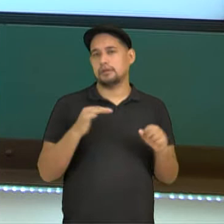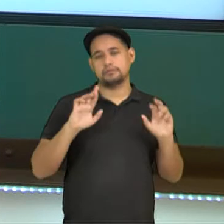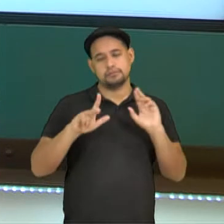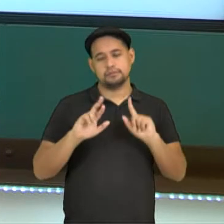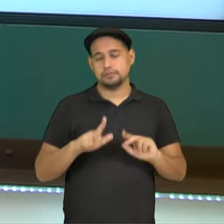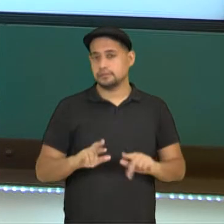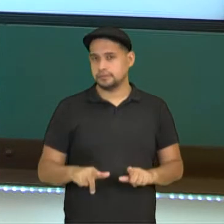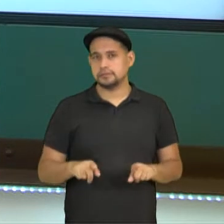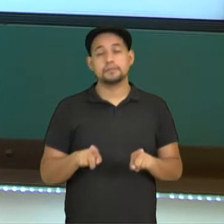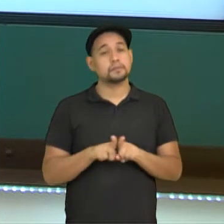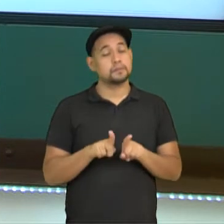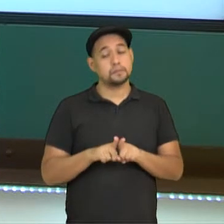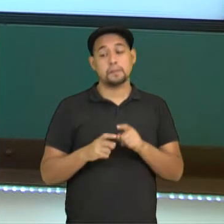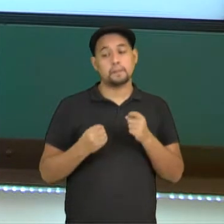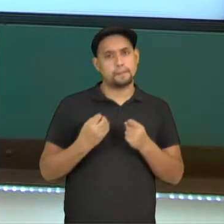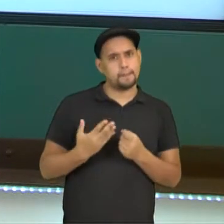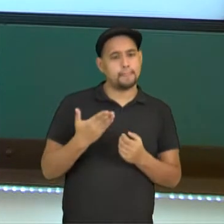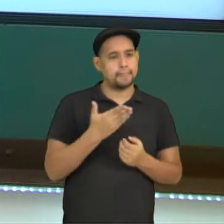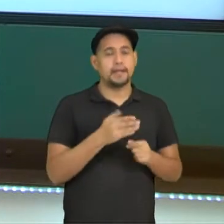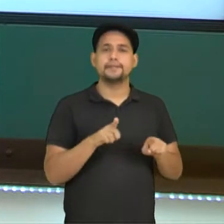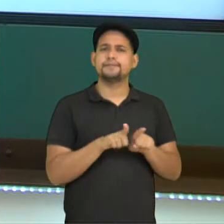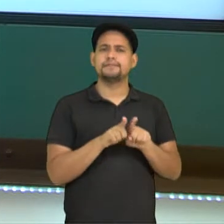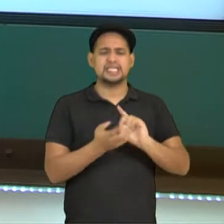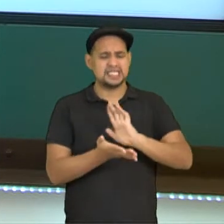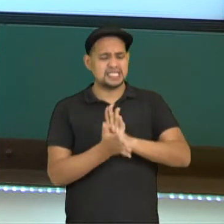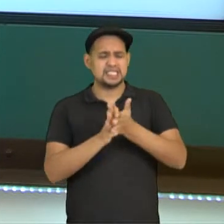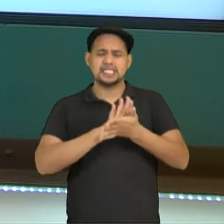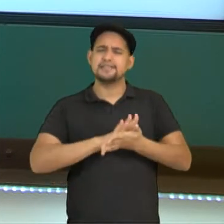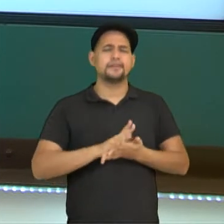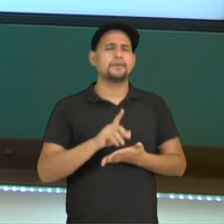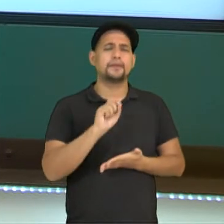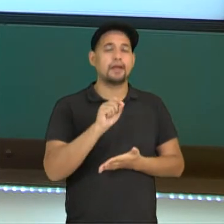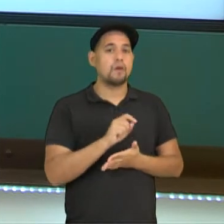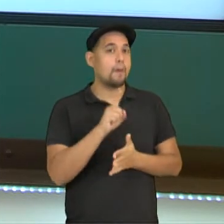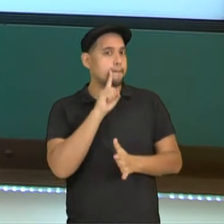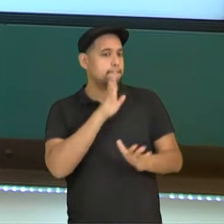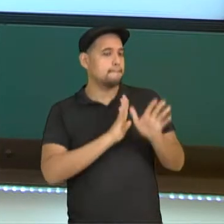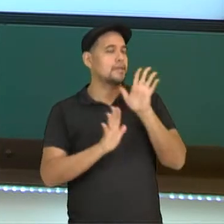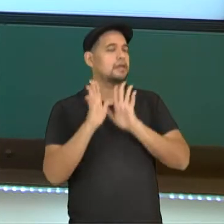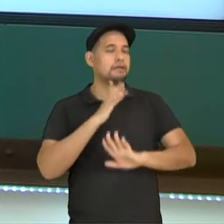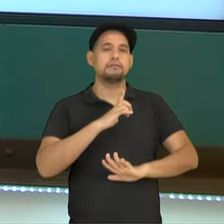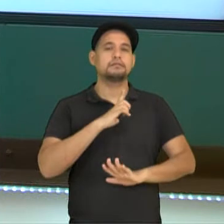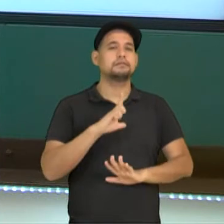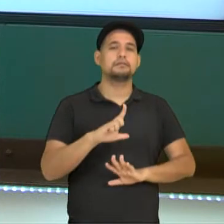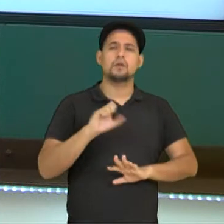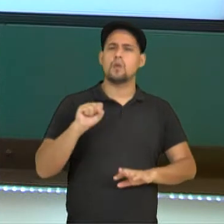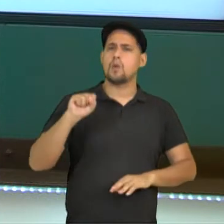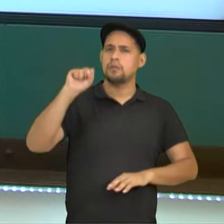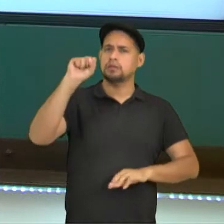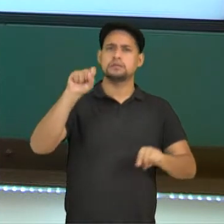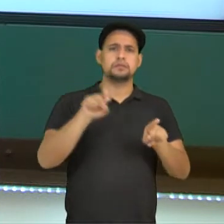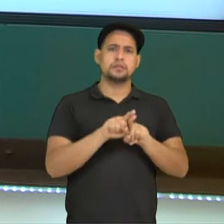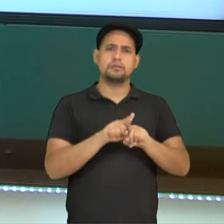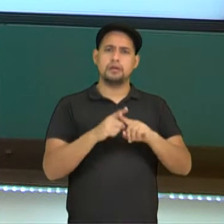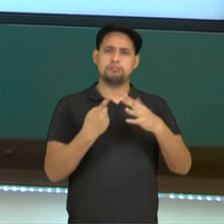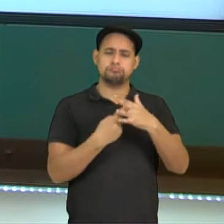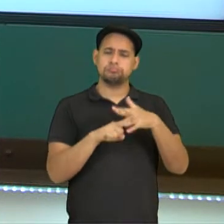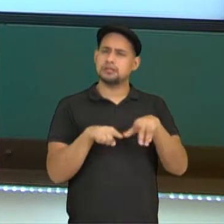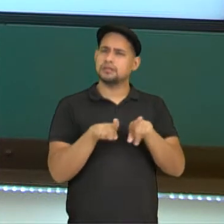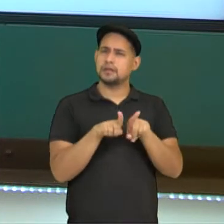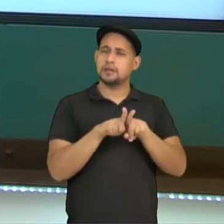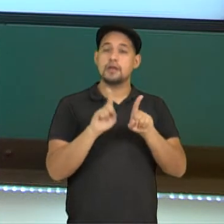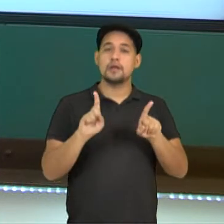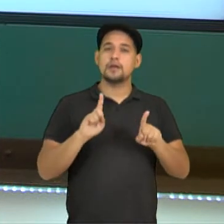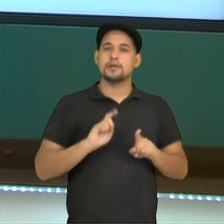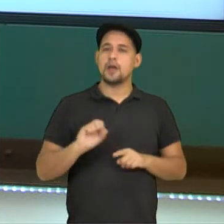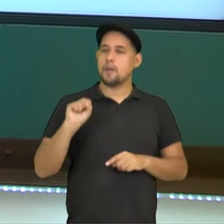história, do lado do bem, combatendo aí os perigos do comunismo, da União Soviética. Você percebe na roupa